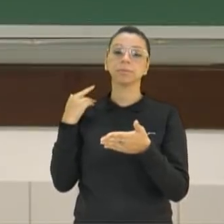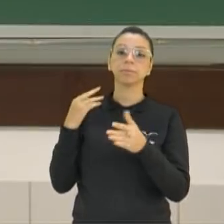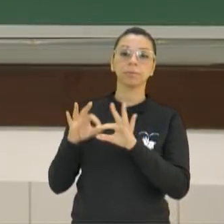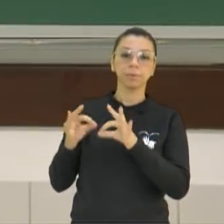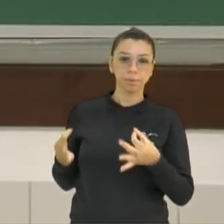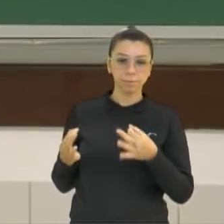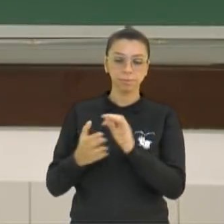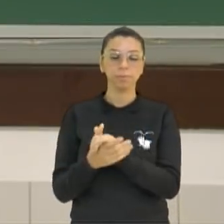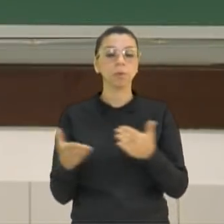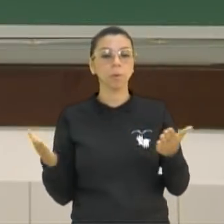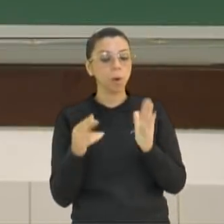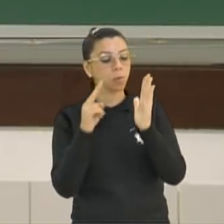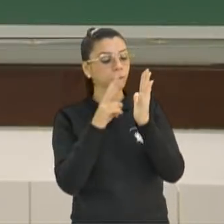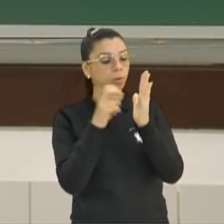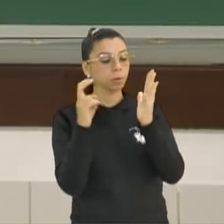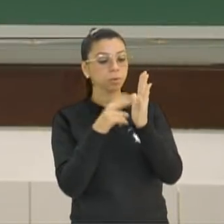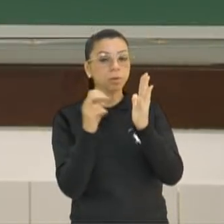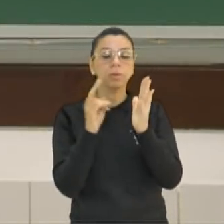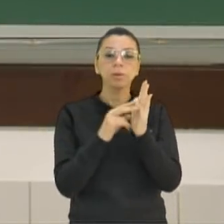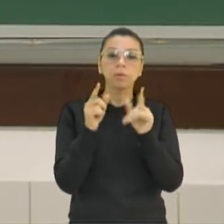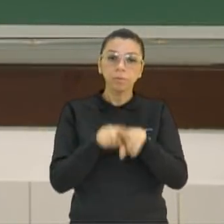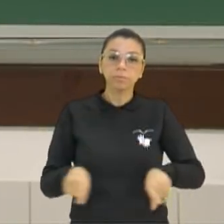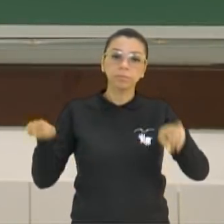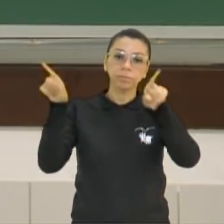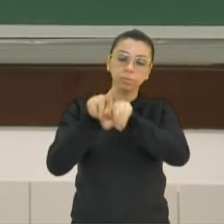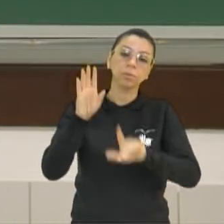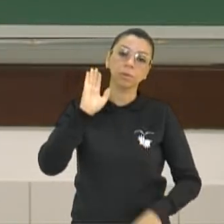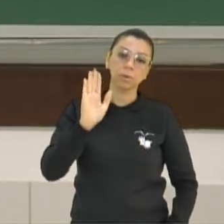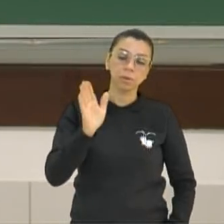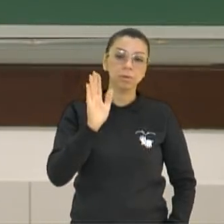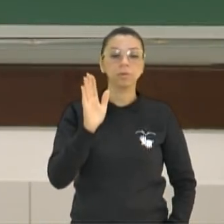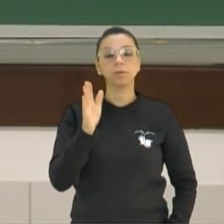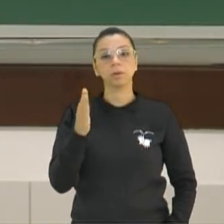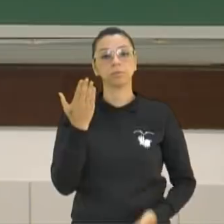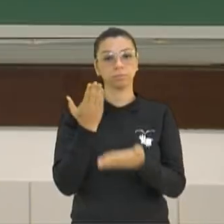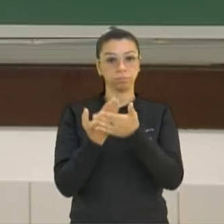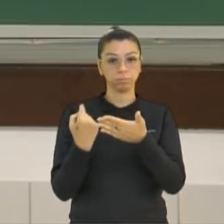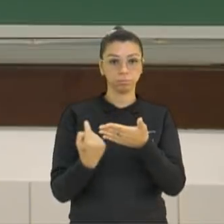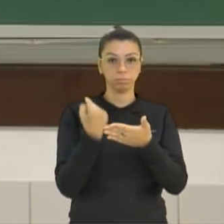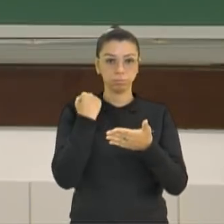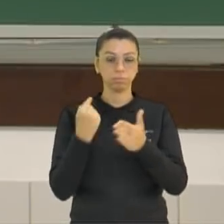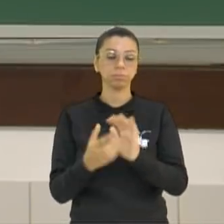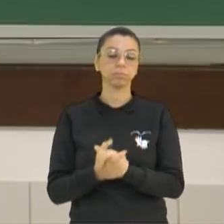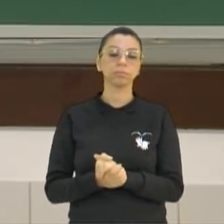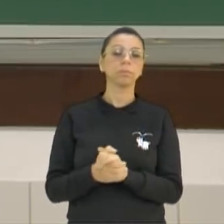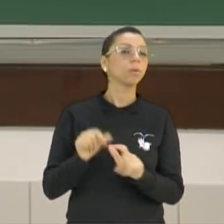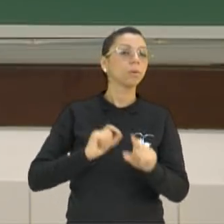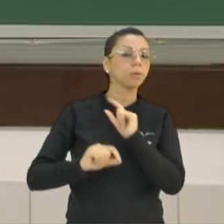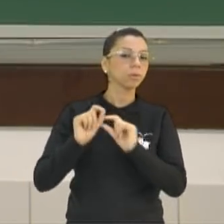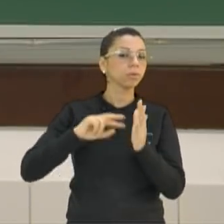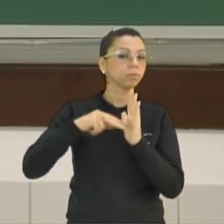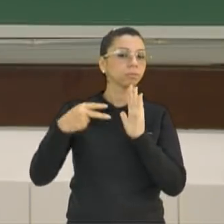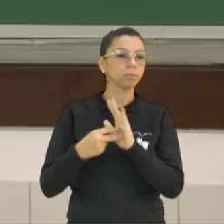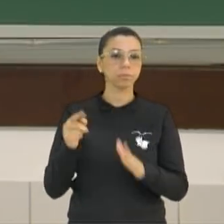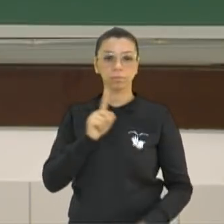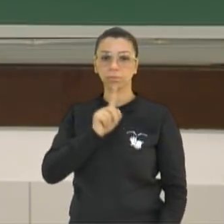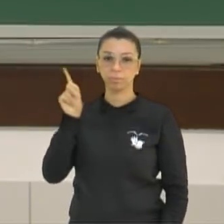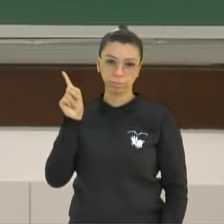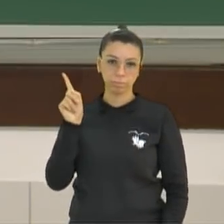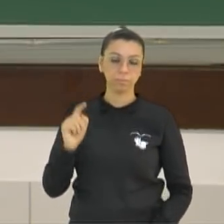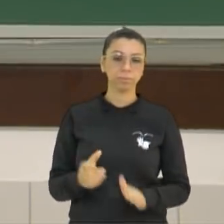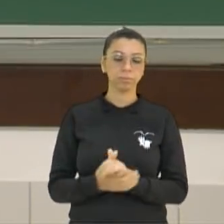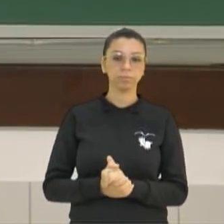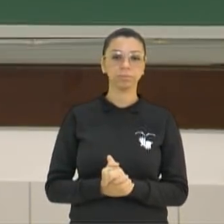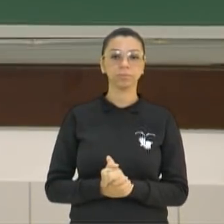alguns vocabulários que nós já trabalhamos, que é o household chores. Lembra disso? O que é isso? Você lembra o que é isso? E vamos falar também